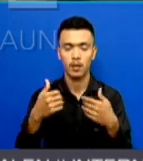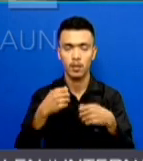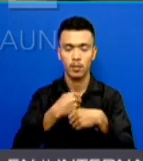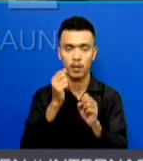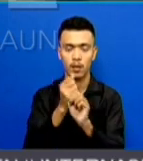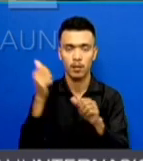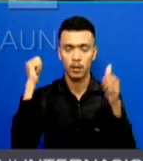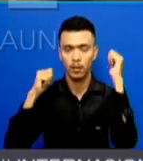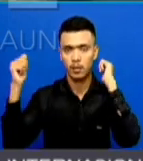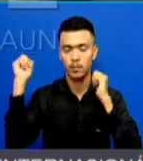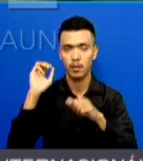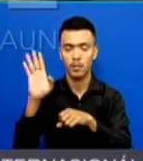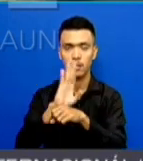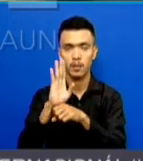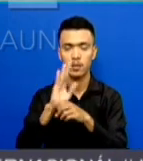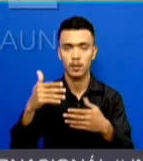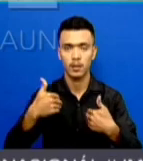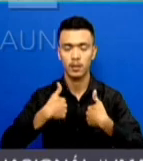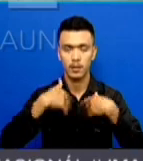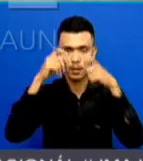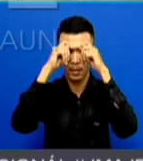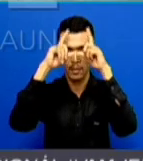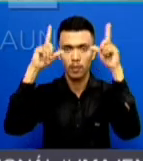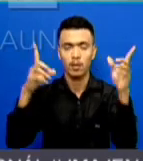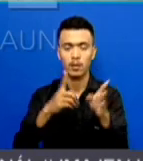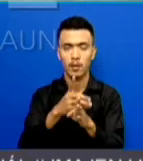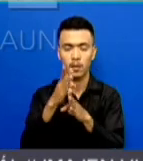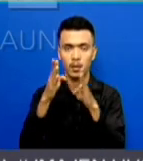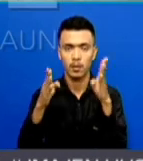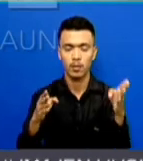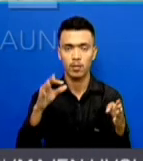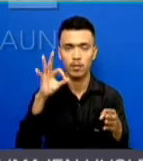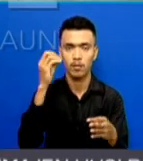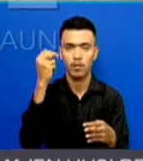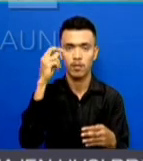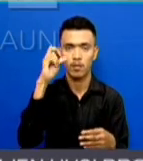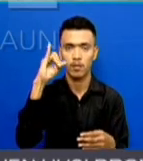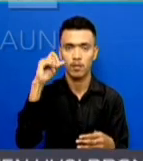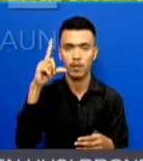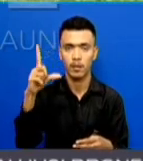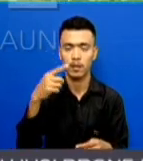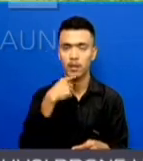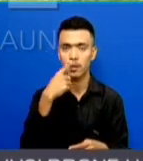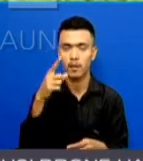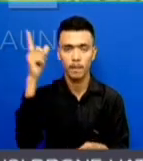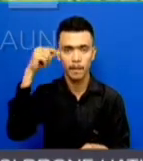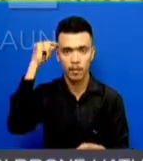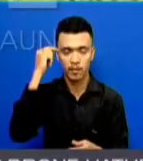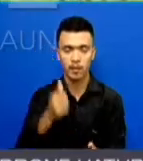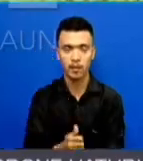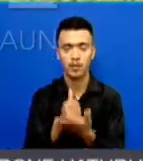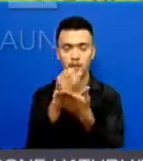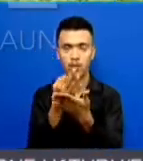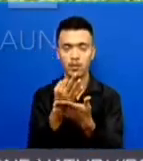bahalo atividades negocio iha Timor-Leste. Diretor Fontil Valentim da Costa Pinto Hateten, governo apoio